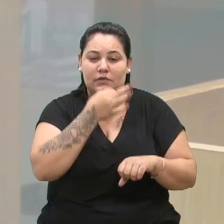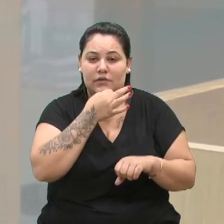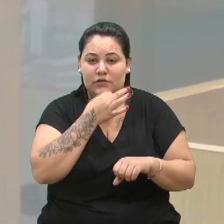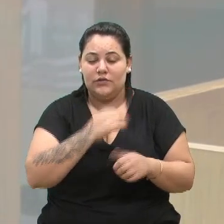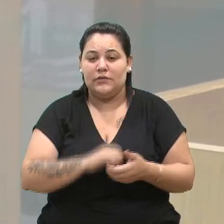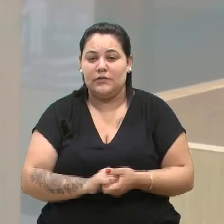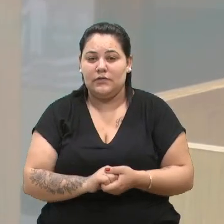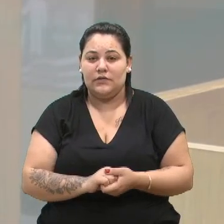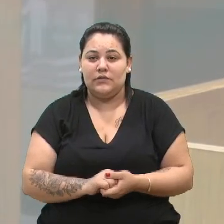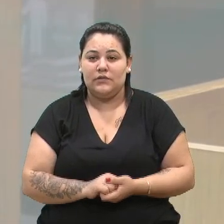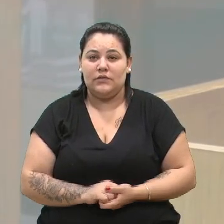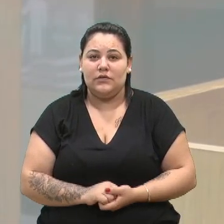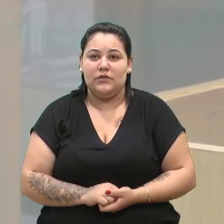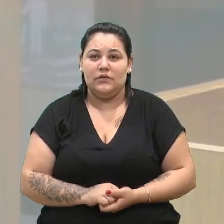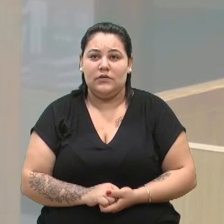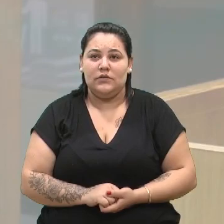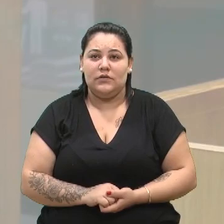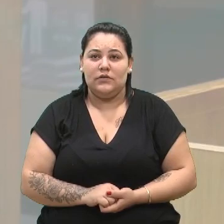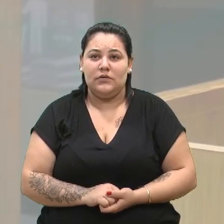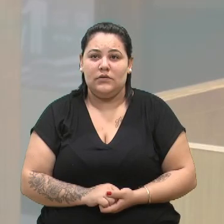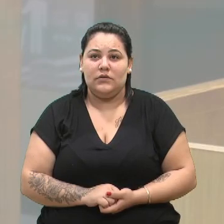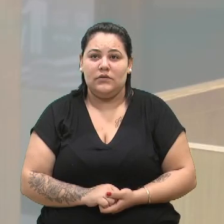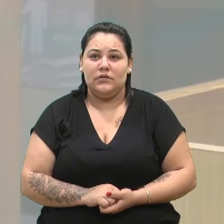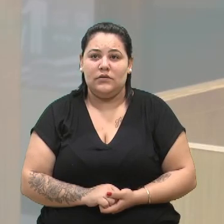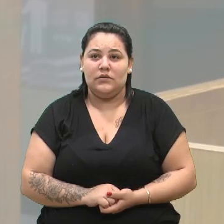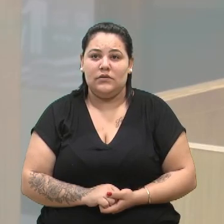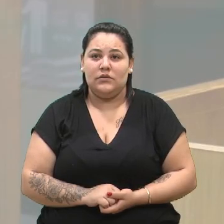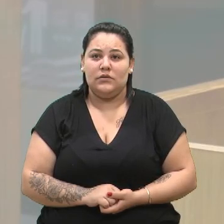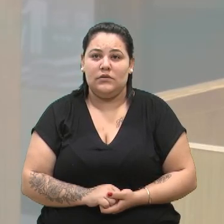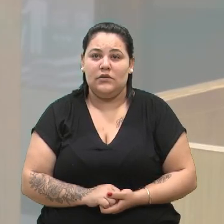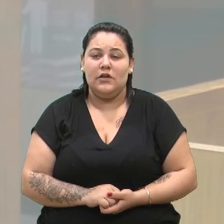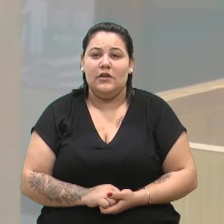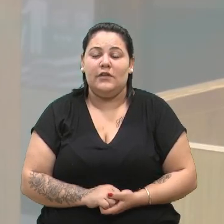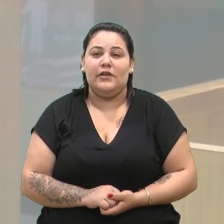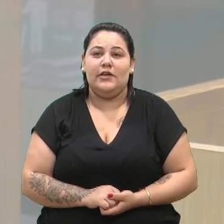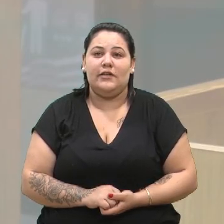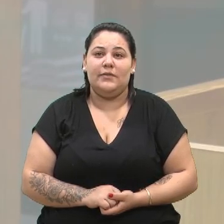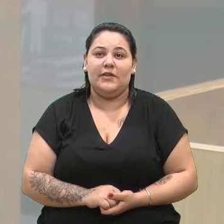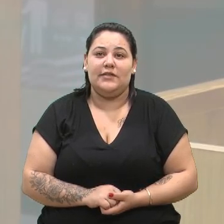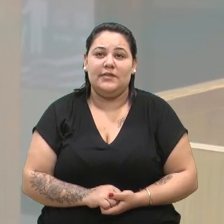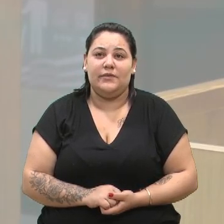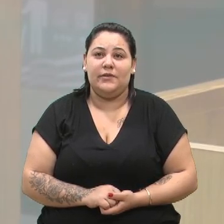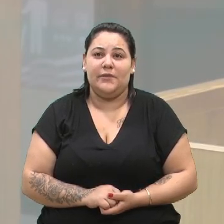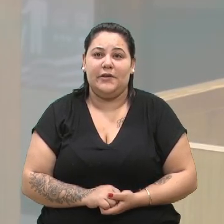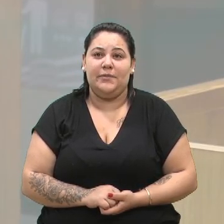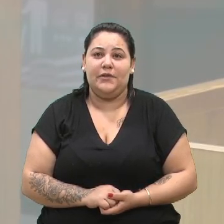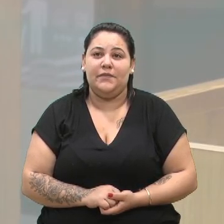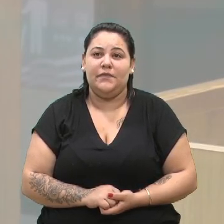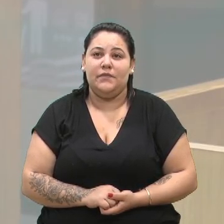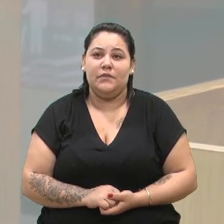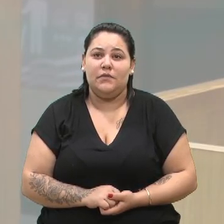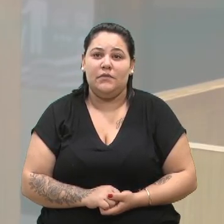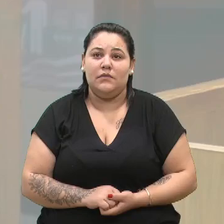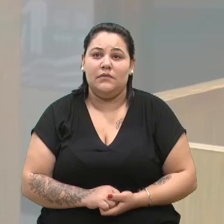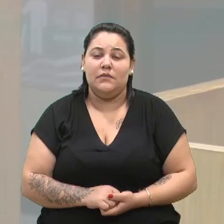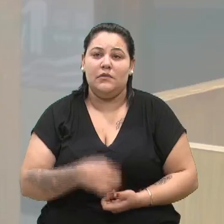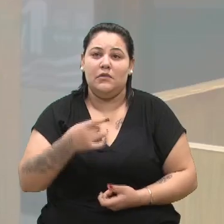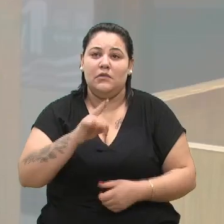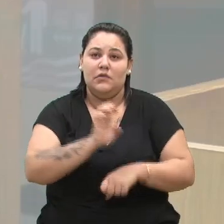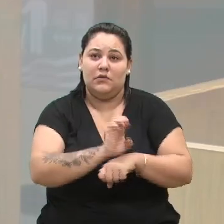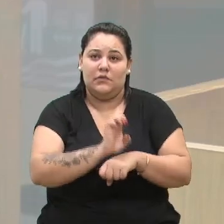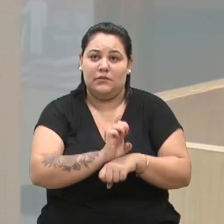tem 50 pessoas já com a dengue em Caxias do Sul. Então, é bem preocupante esses dados que